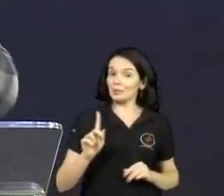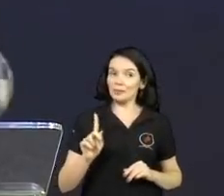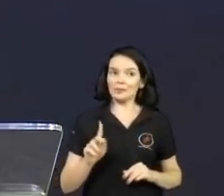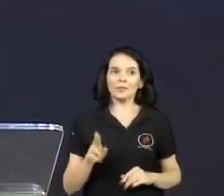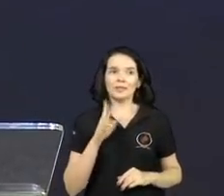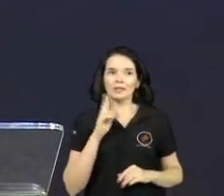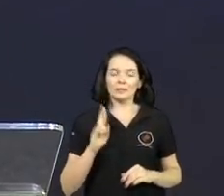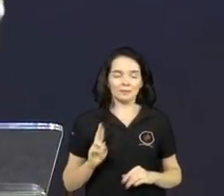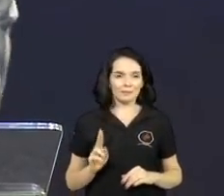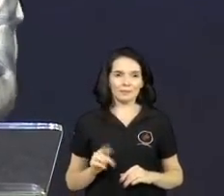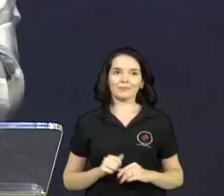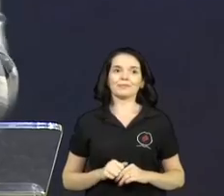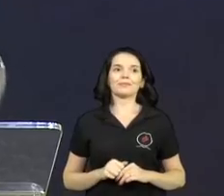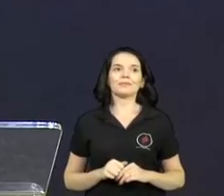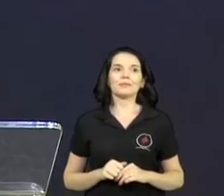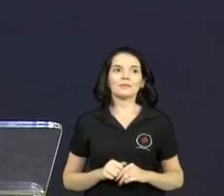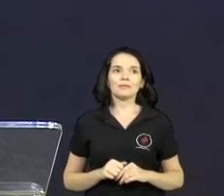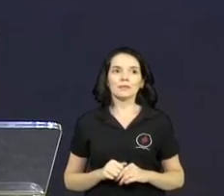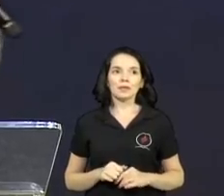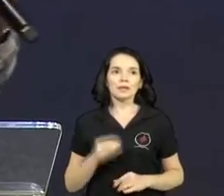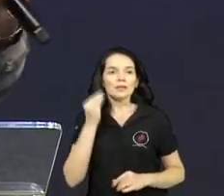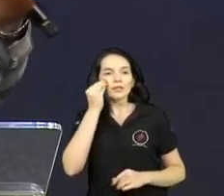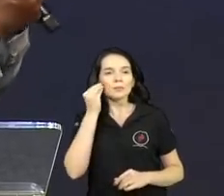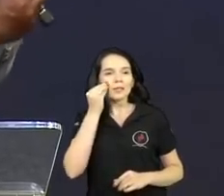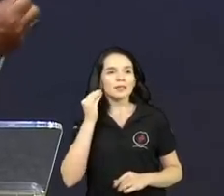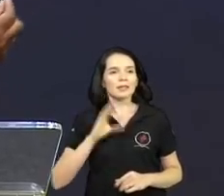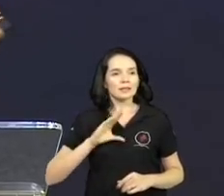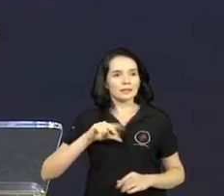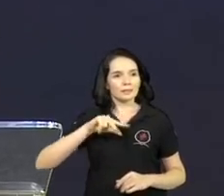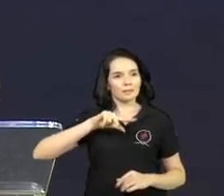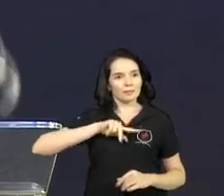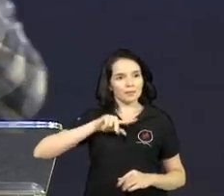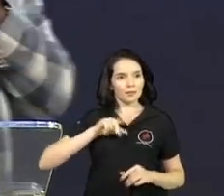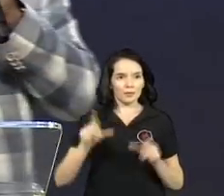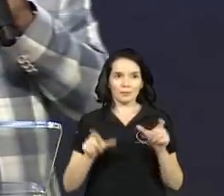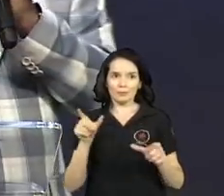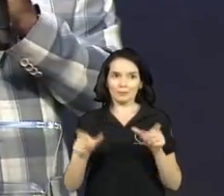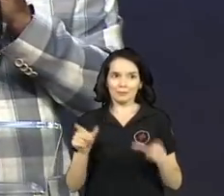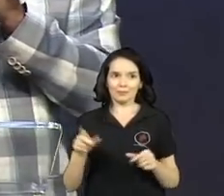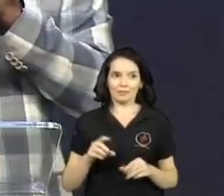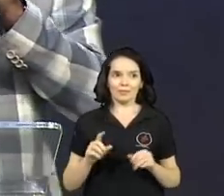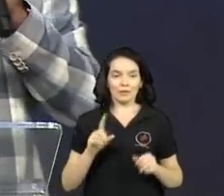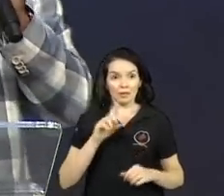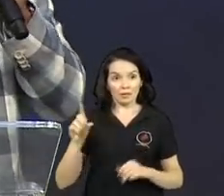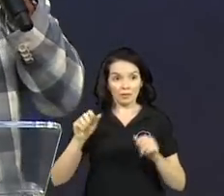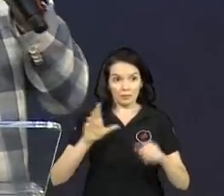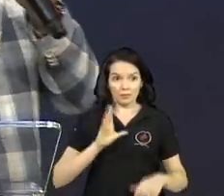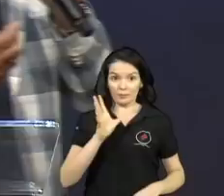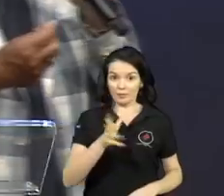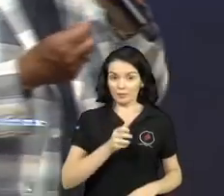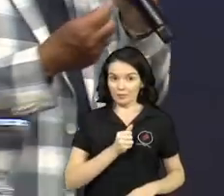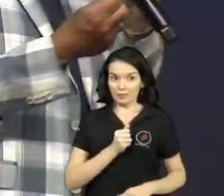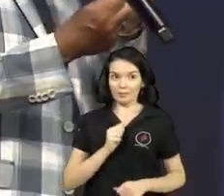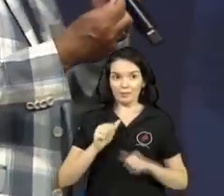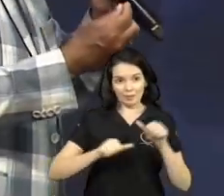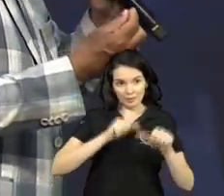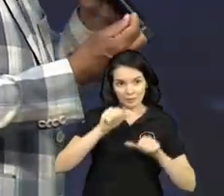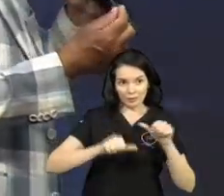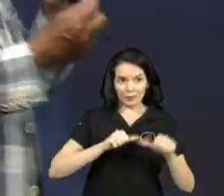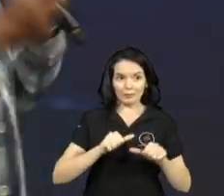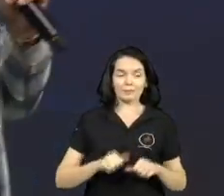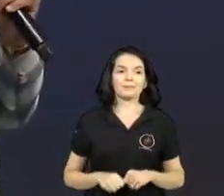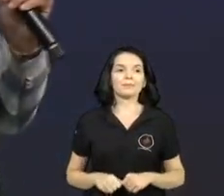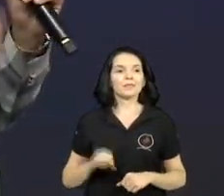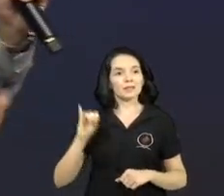real, uma experiência pessoal com aquele que pode te salvar e te transformar. E você que está aqui, ou está em qualquer